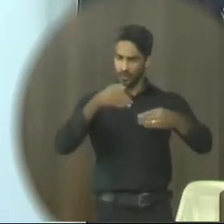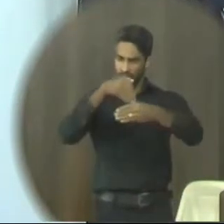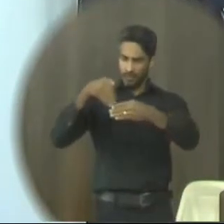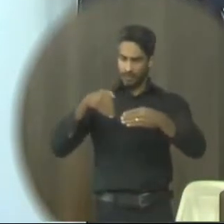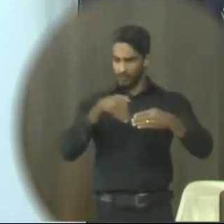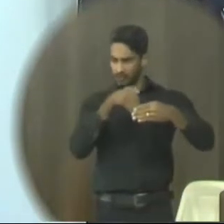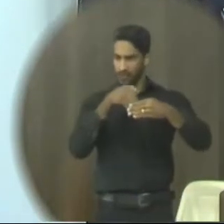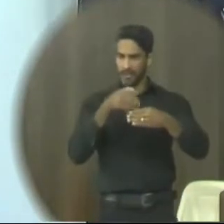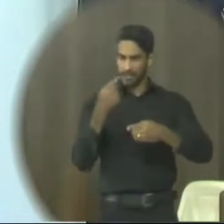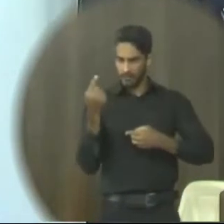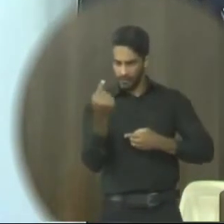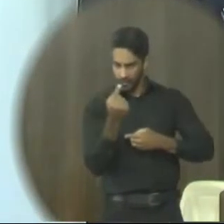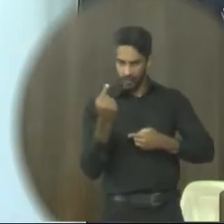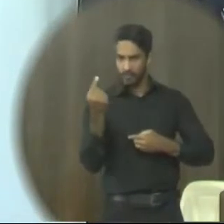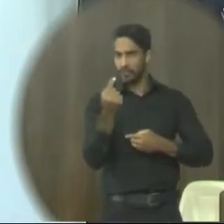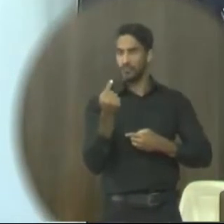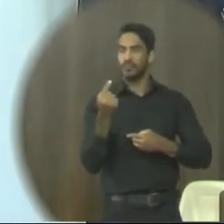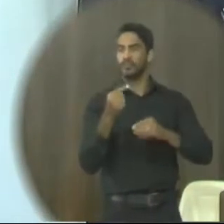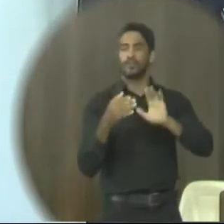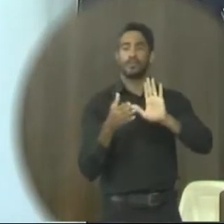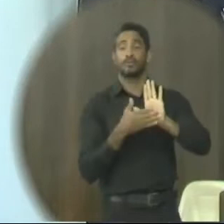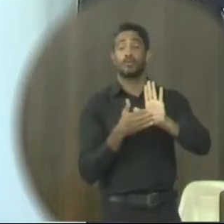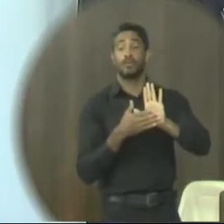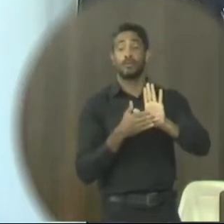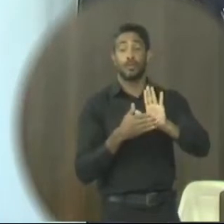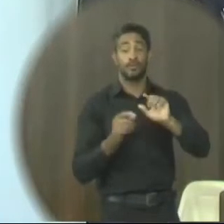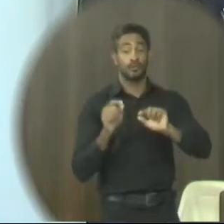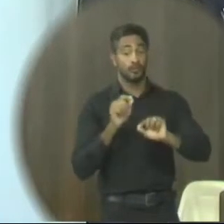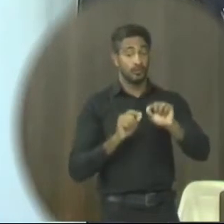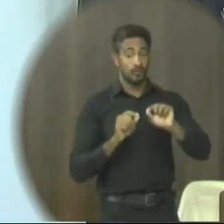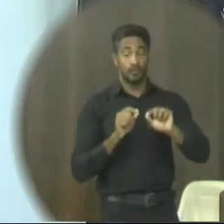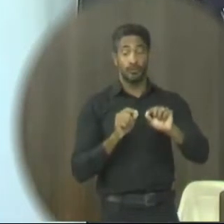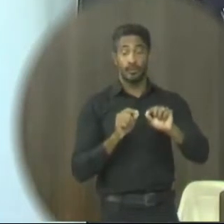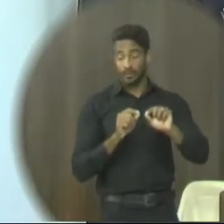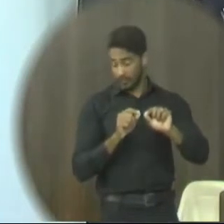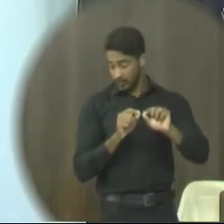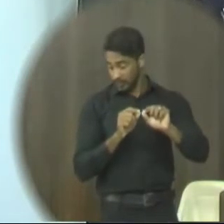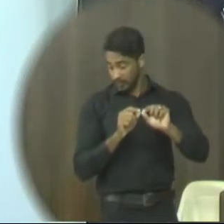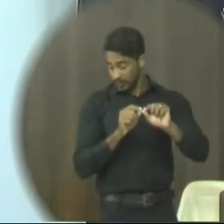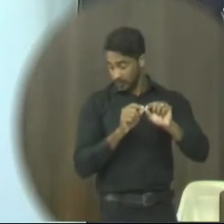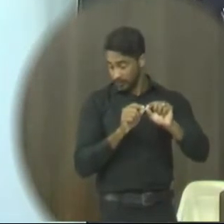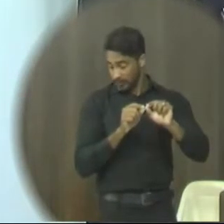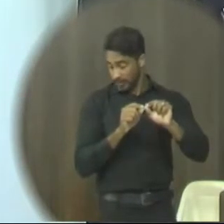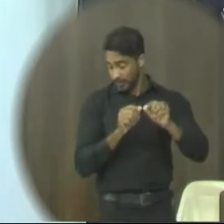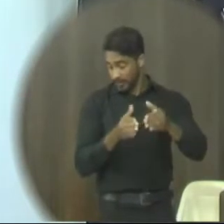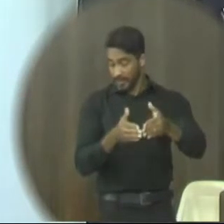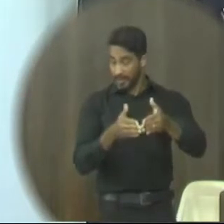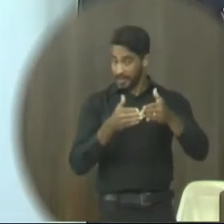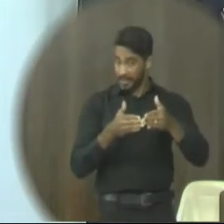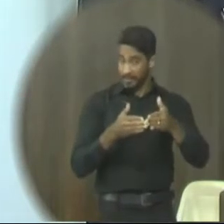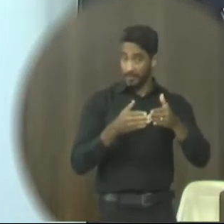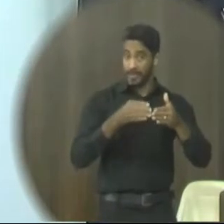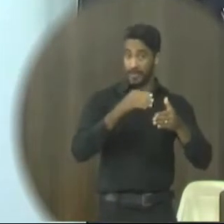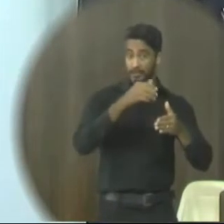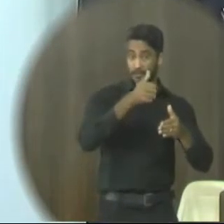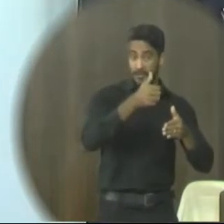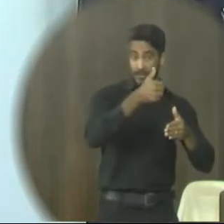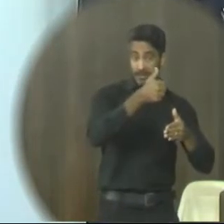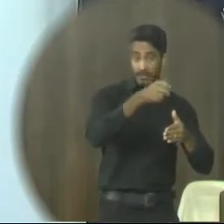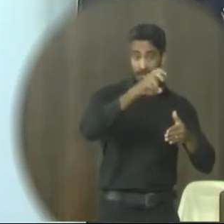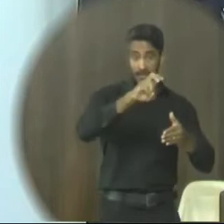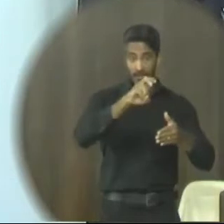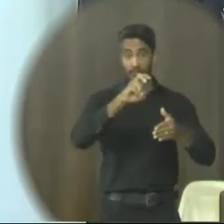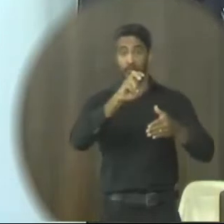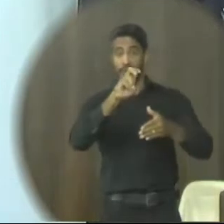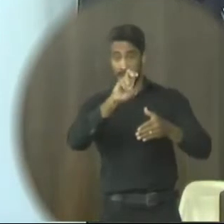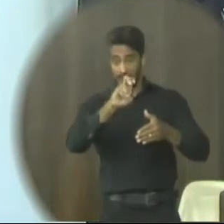em turno único da seguinte proposição. Requerimento número 051 ao 057 de